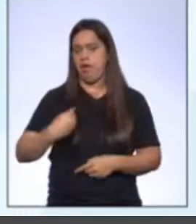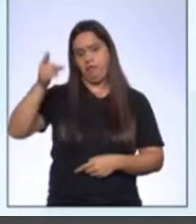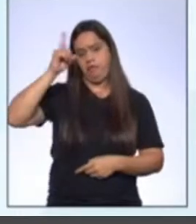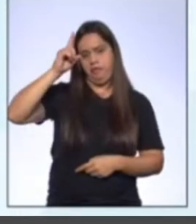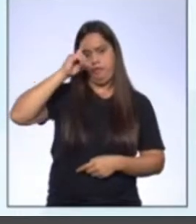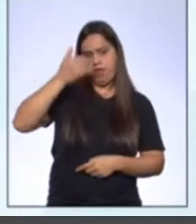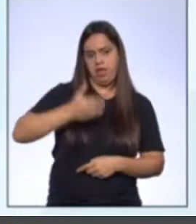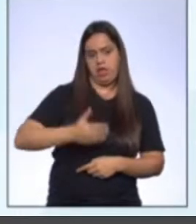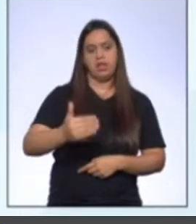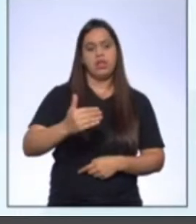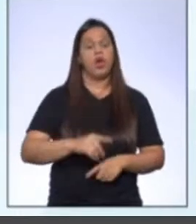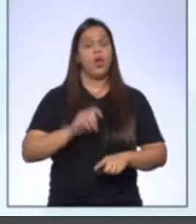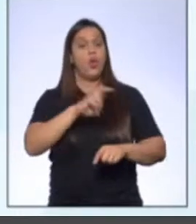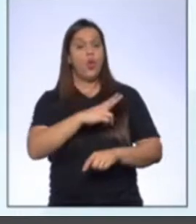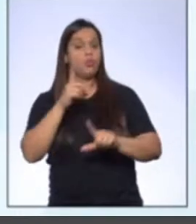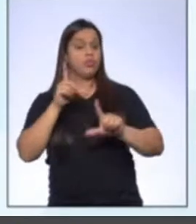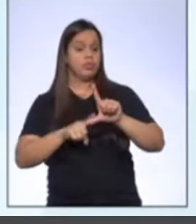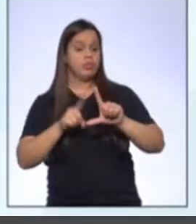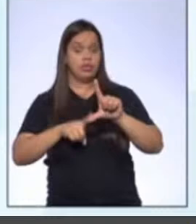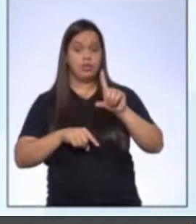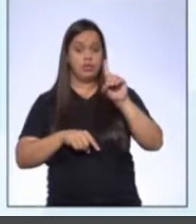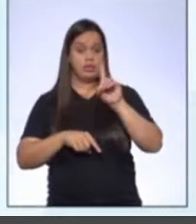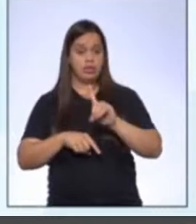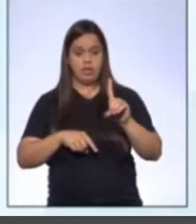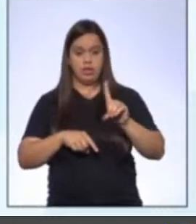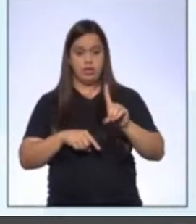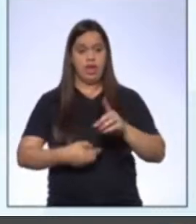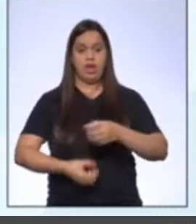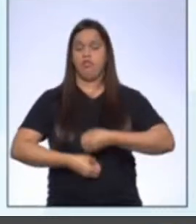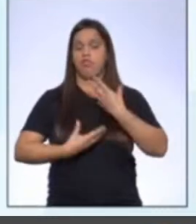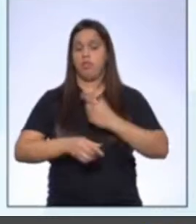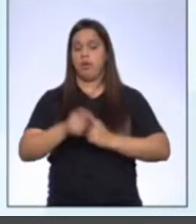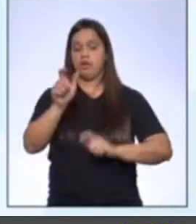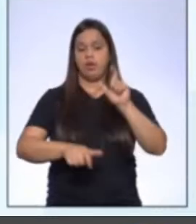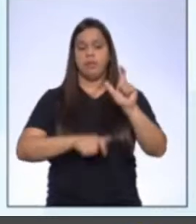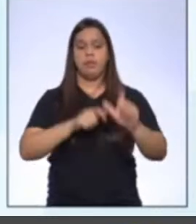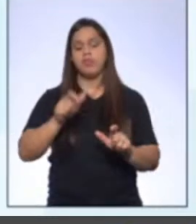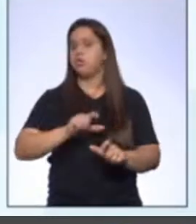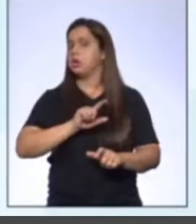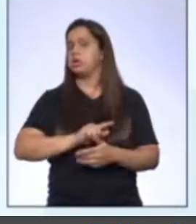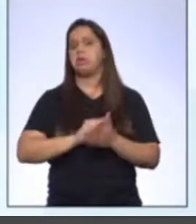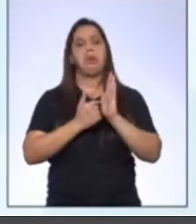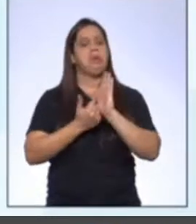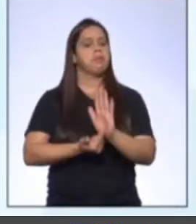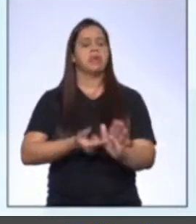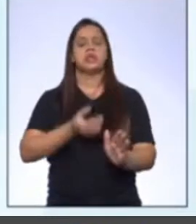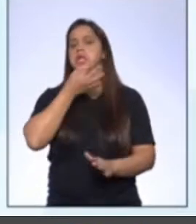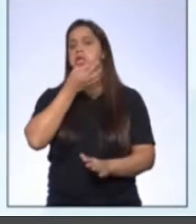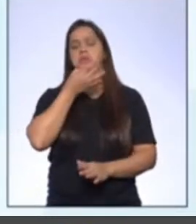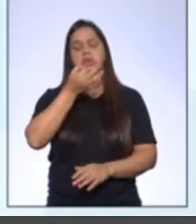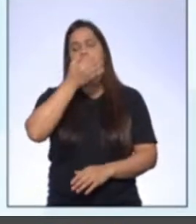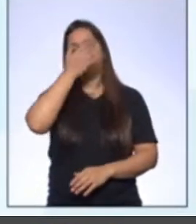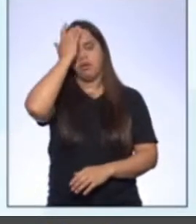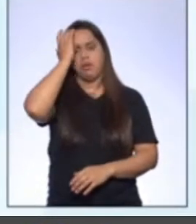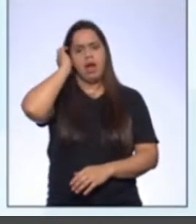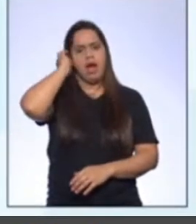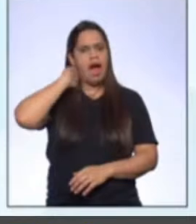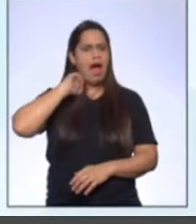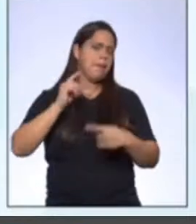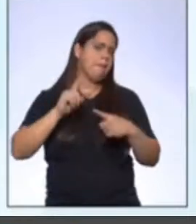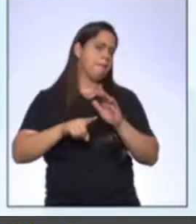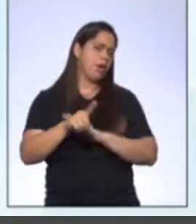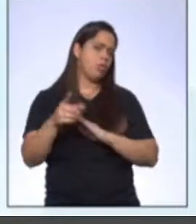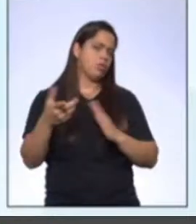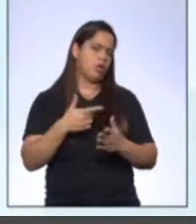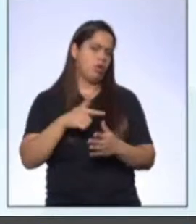alternativa D. Informações às pessoas, geralmente sem apresentar opinião. Qual será a questão